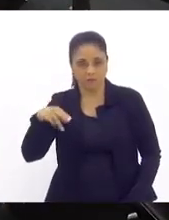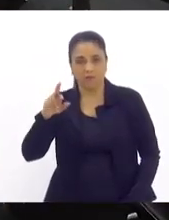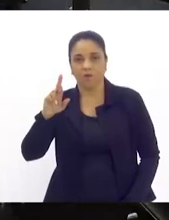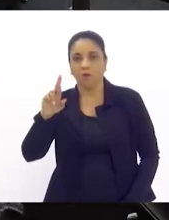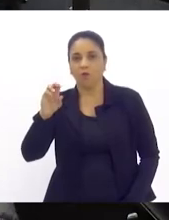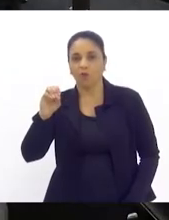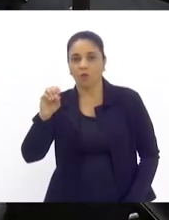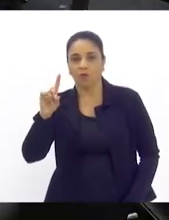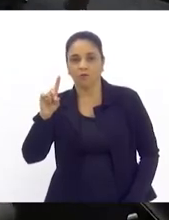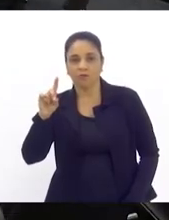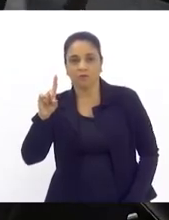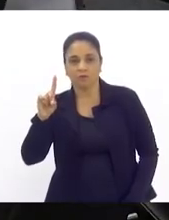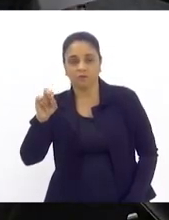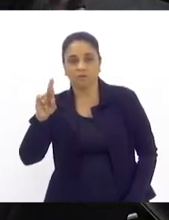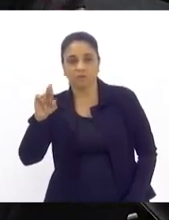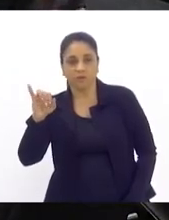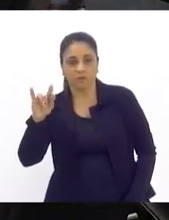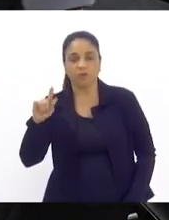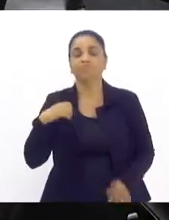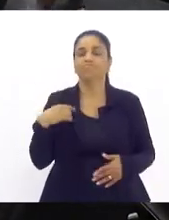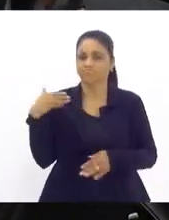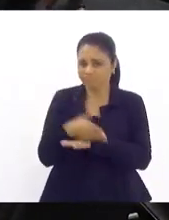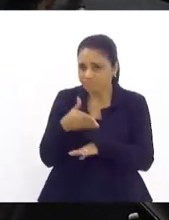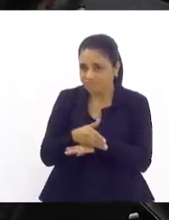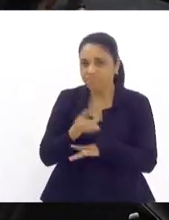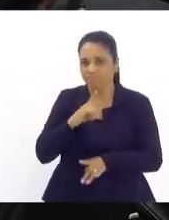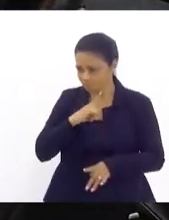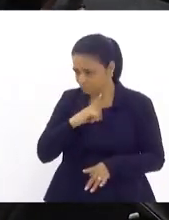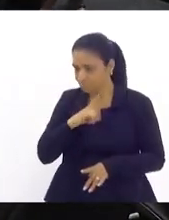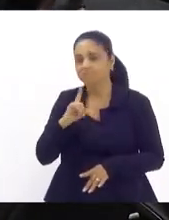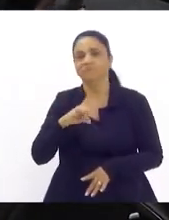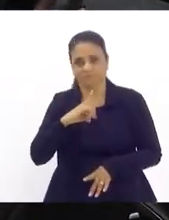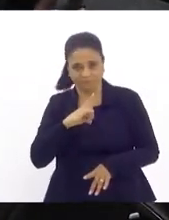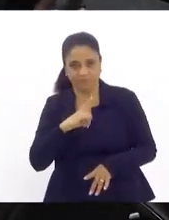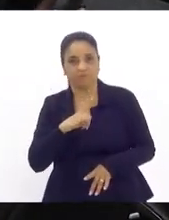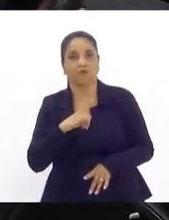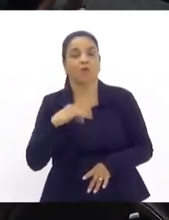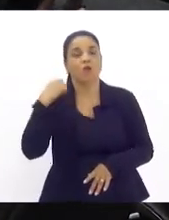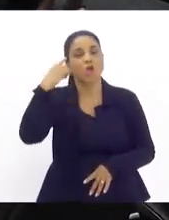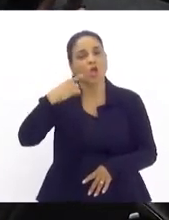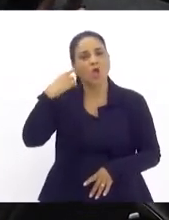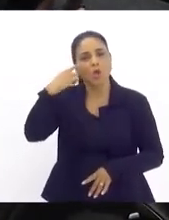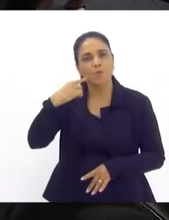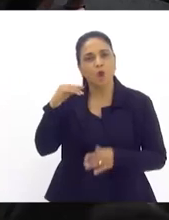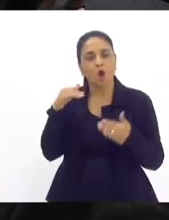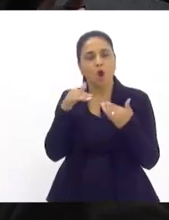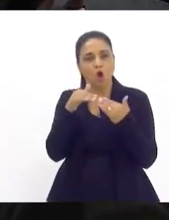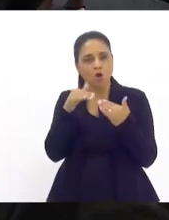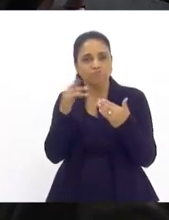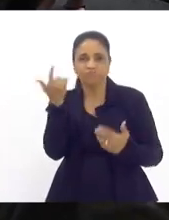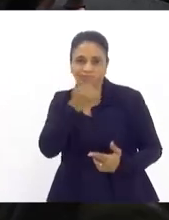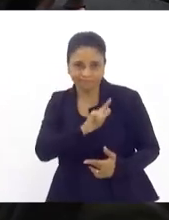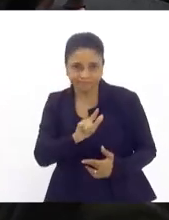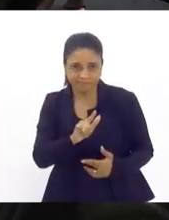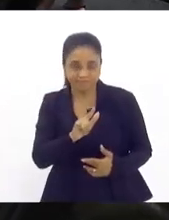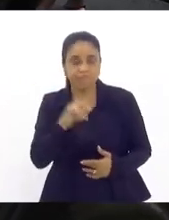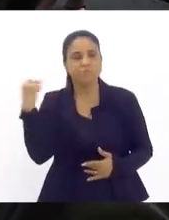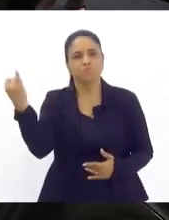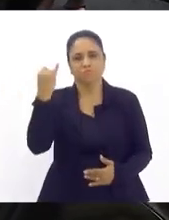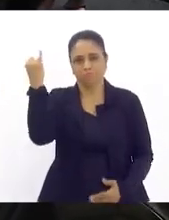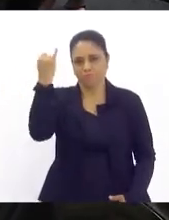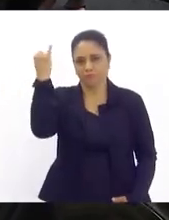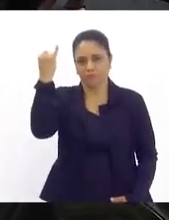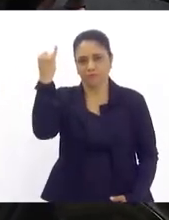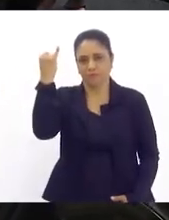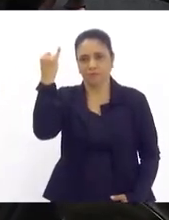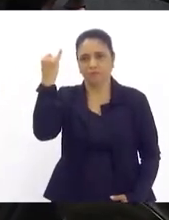Rodrigo Amorim está aí? Está presente. Emitir parecer esse projeto, nós conseguimos um acordo aqui importante. Presidente, o